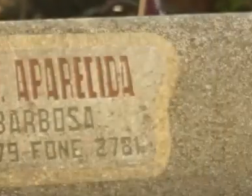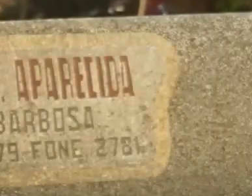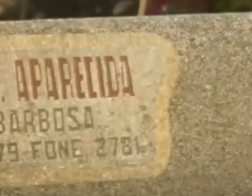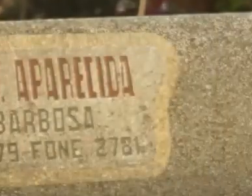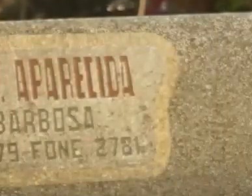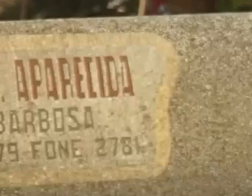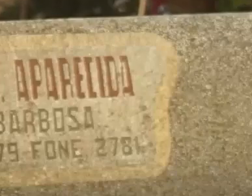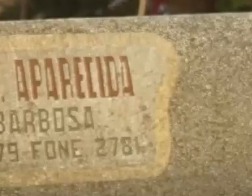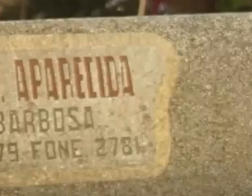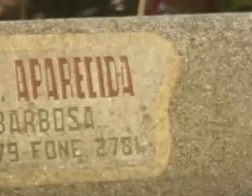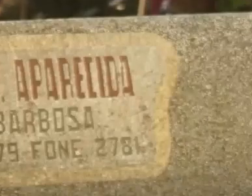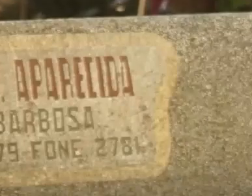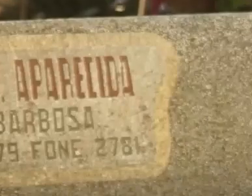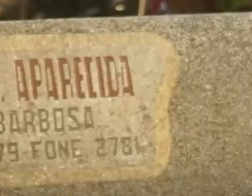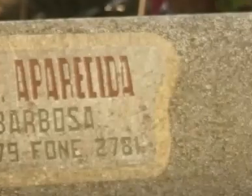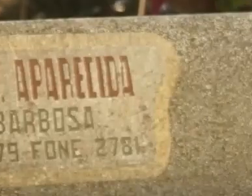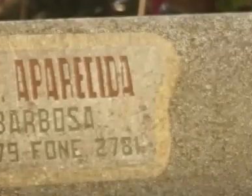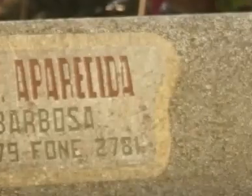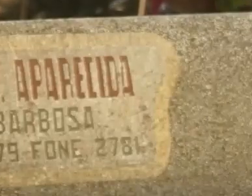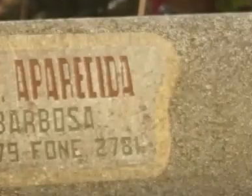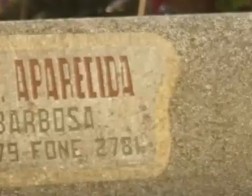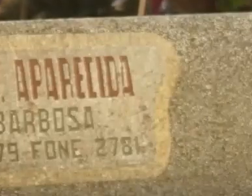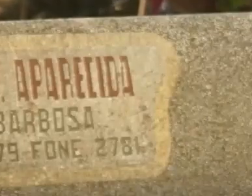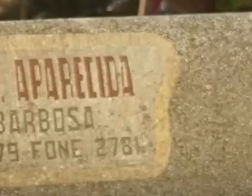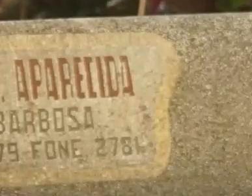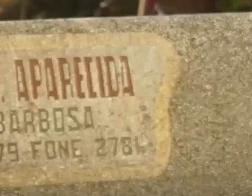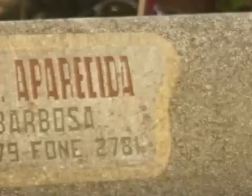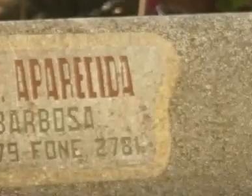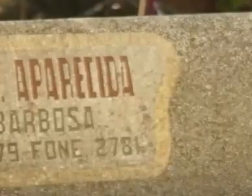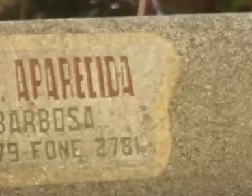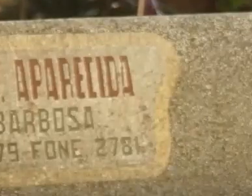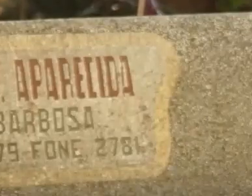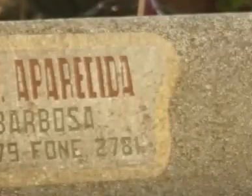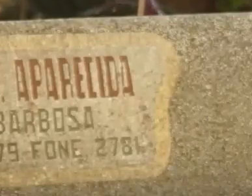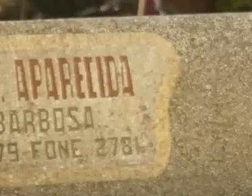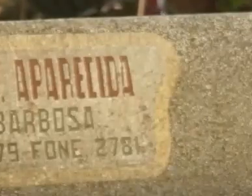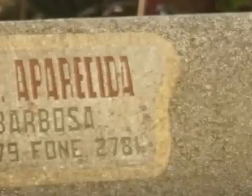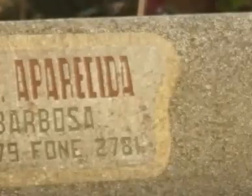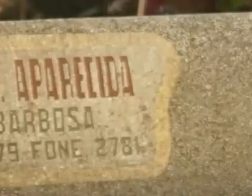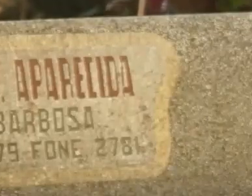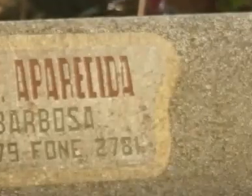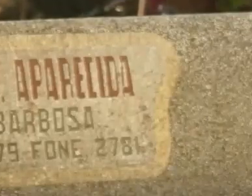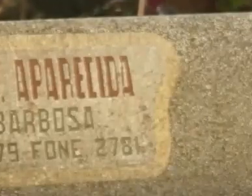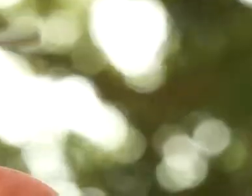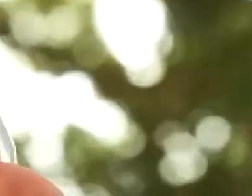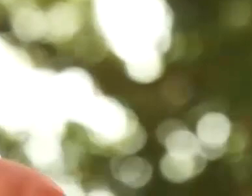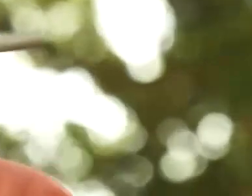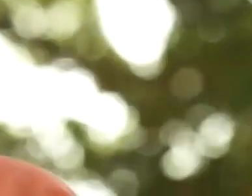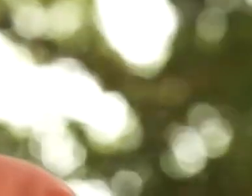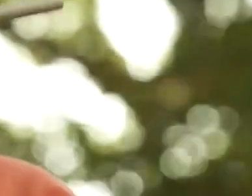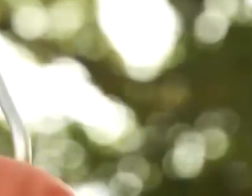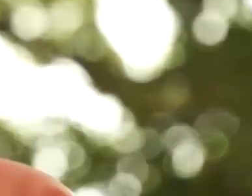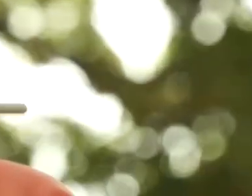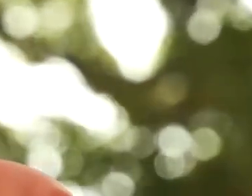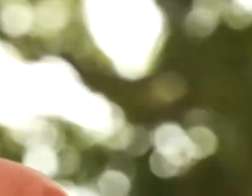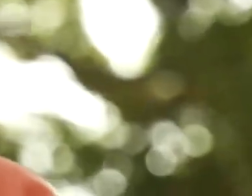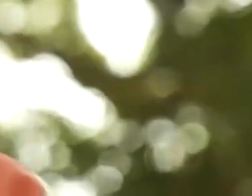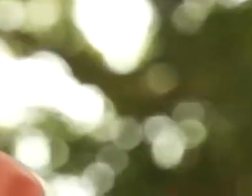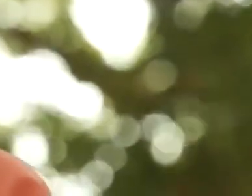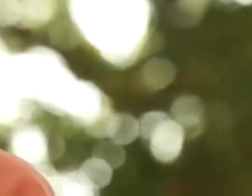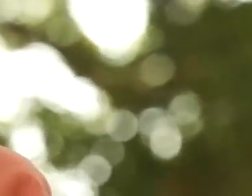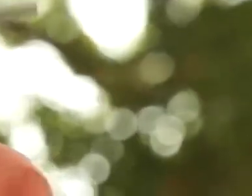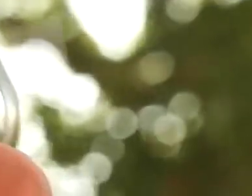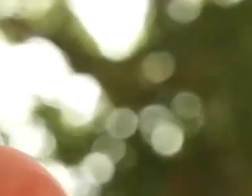psiu, perguntando pro meu bem, e tendo o coração vazio, eu vivo assim a dar